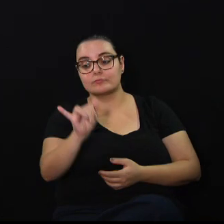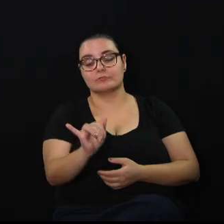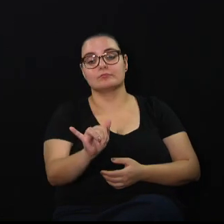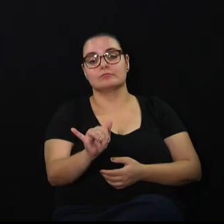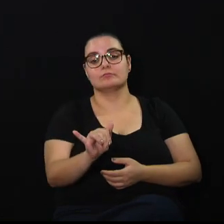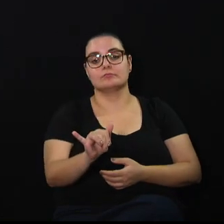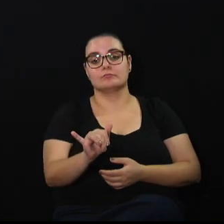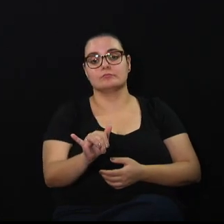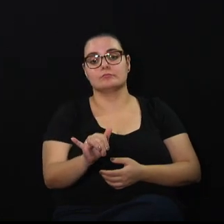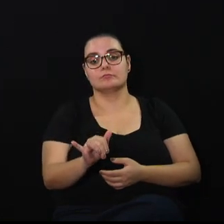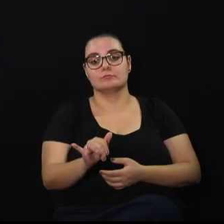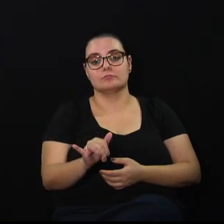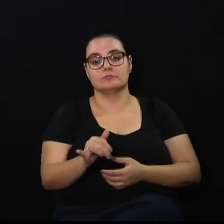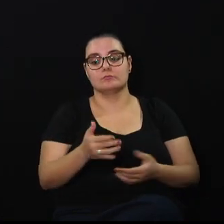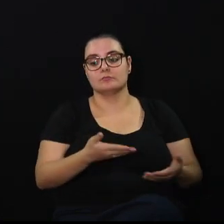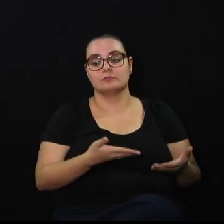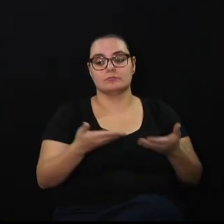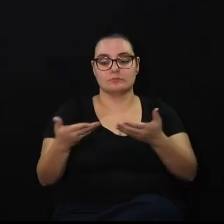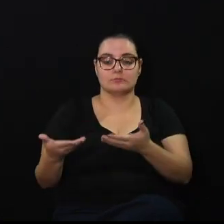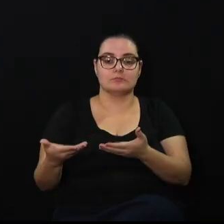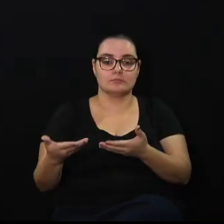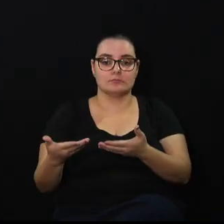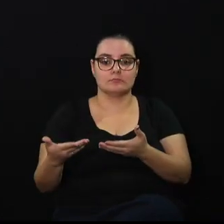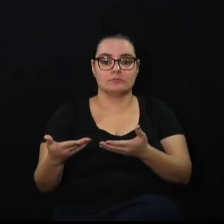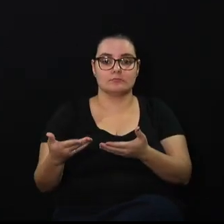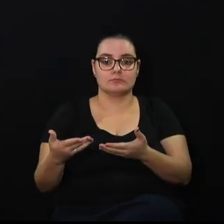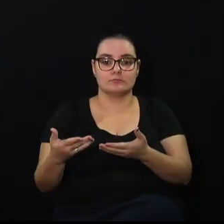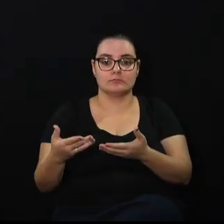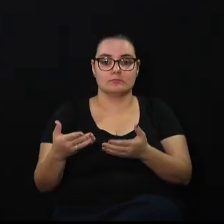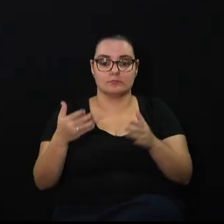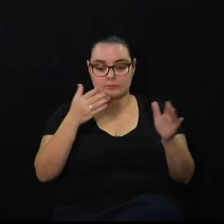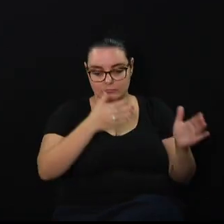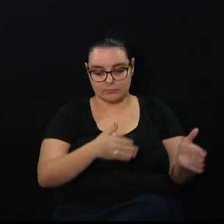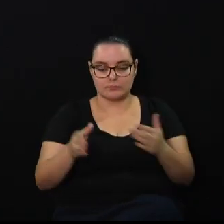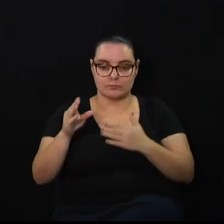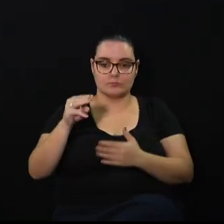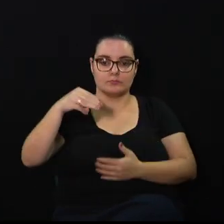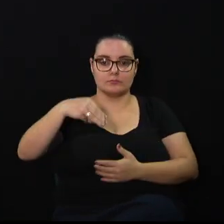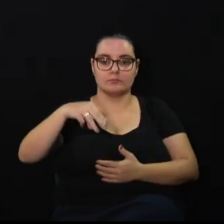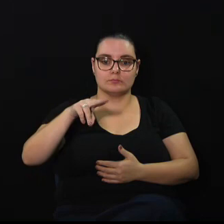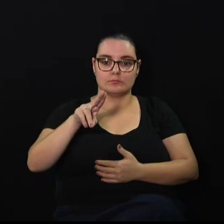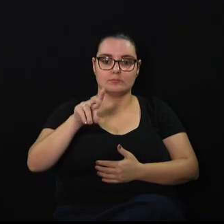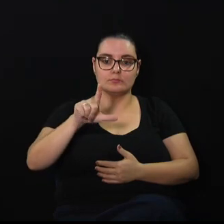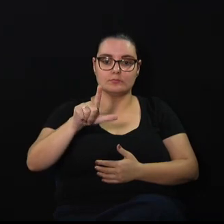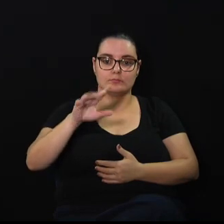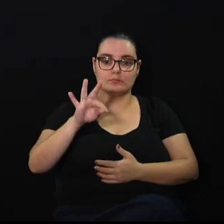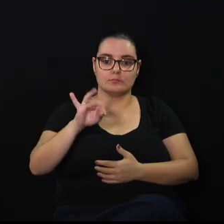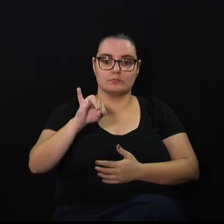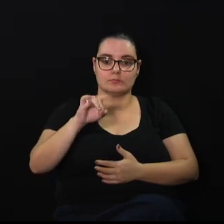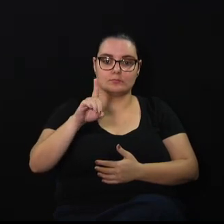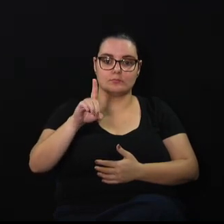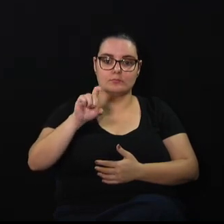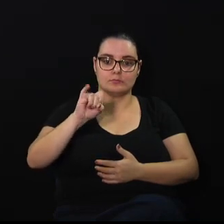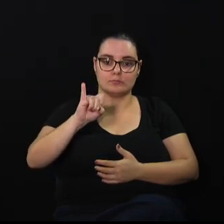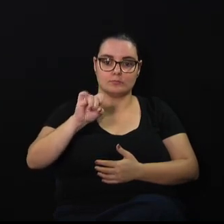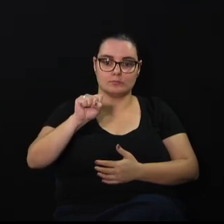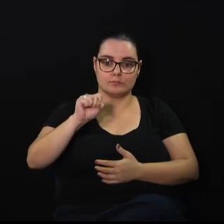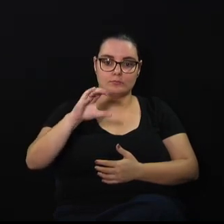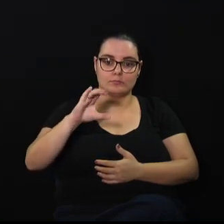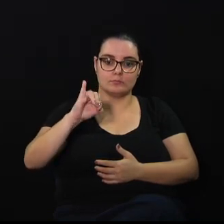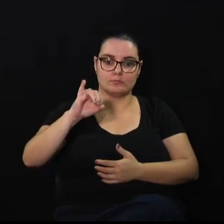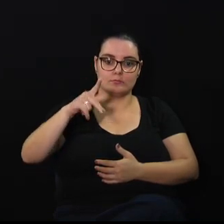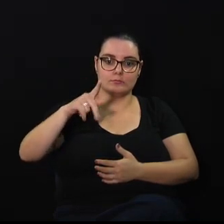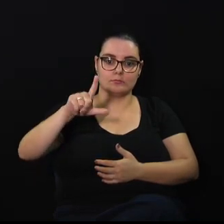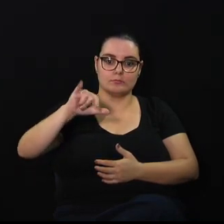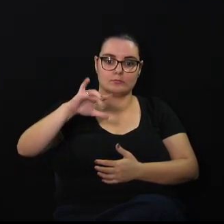de fornecer essa essas terá pensado rotina multidisciplinar porque o gasto acaba aumentando e o que eles tentam